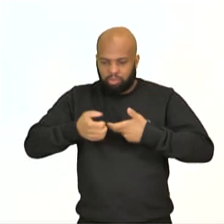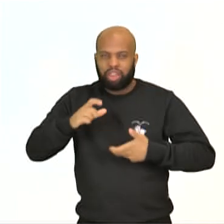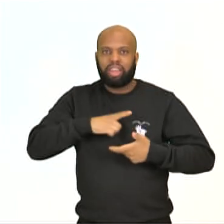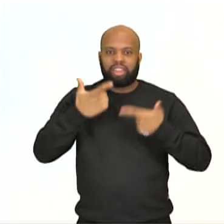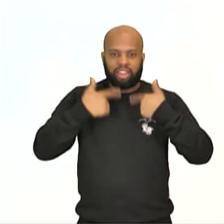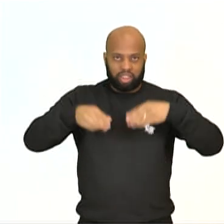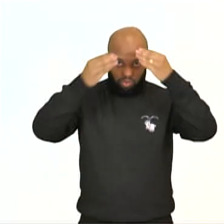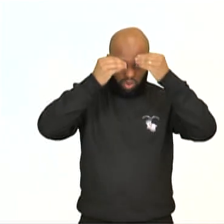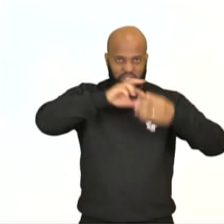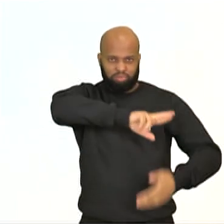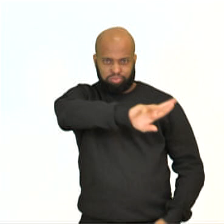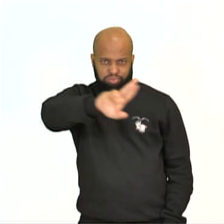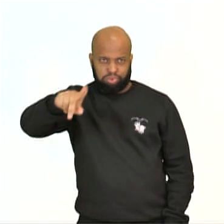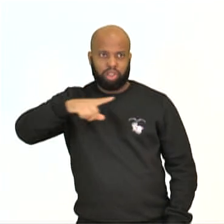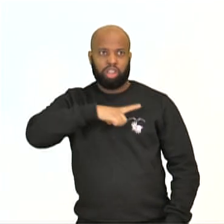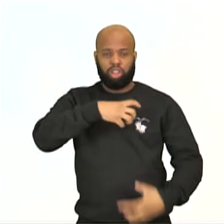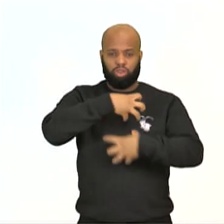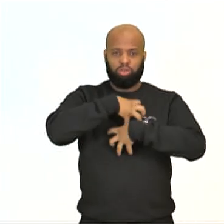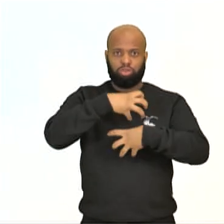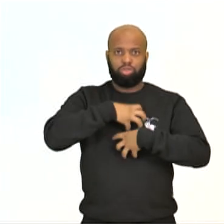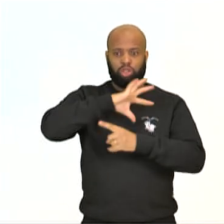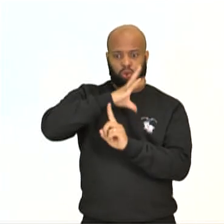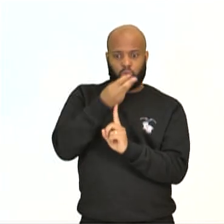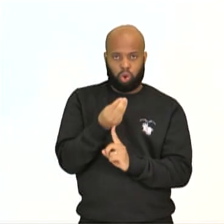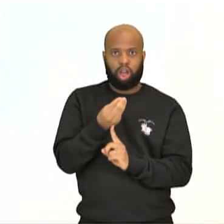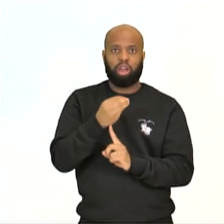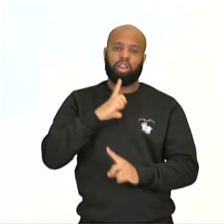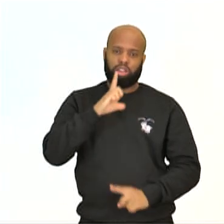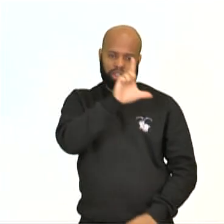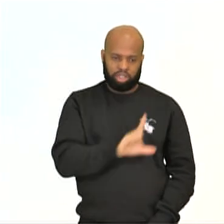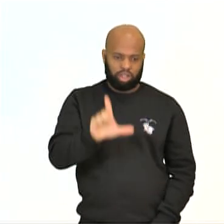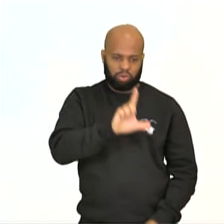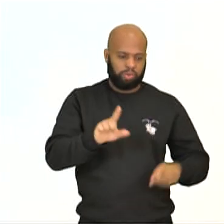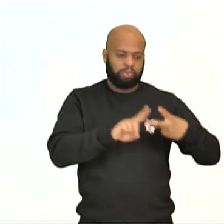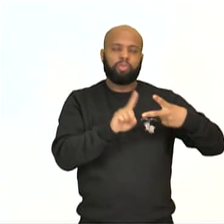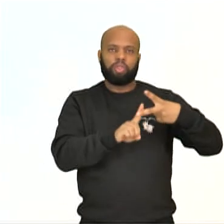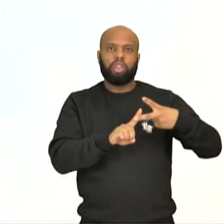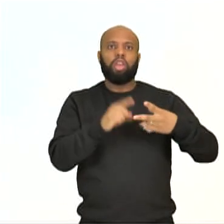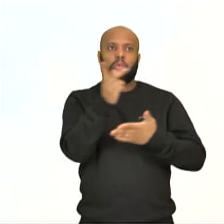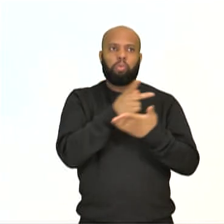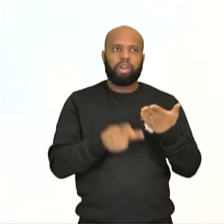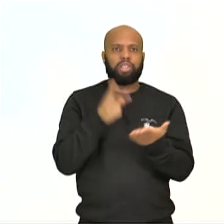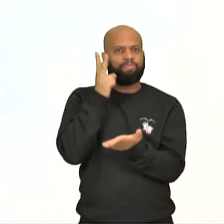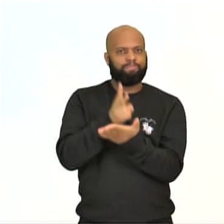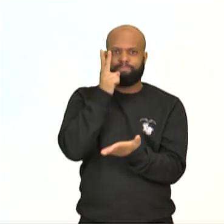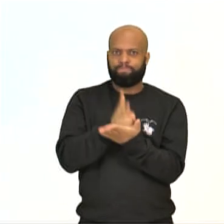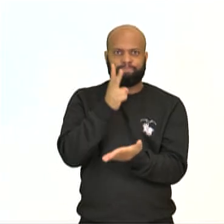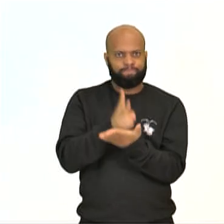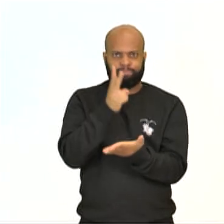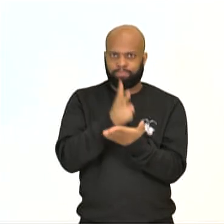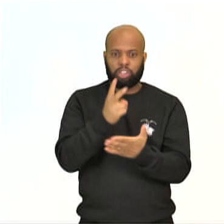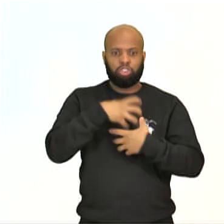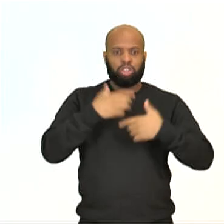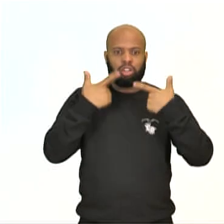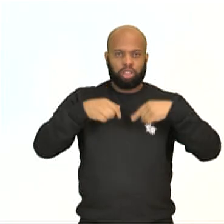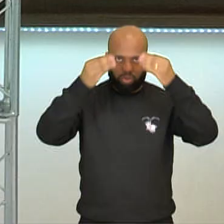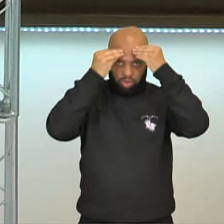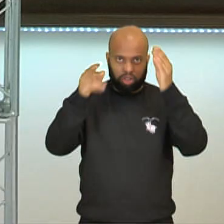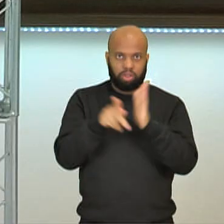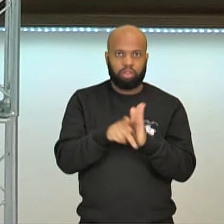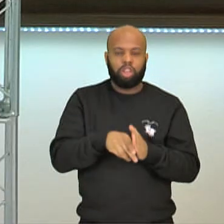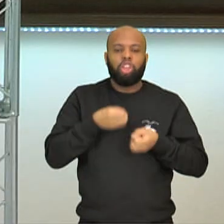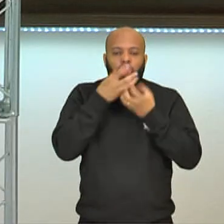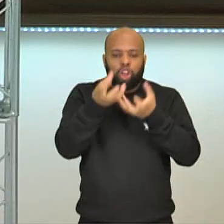linguagens variadas, ou seja, tem um estilo artístico e literário. Ou letra B, poesia mantém a mesma variante linguística da